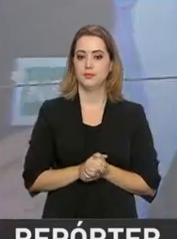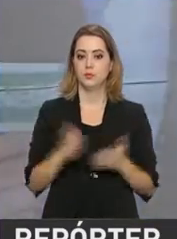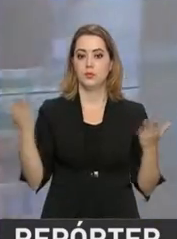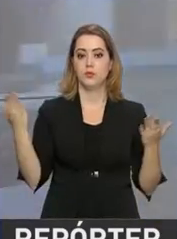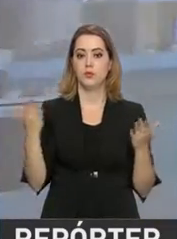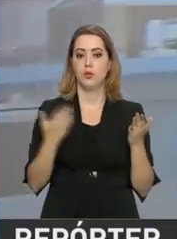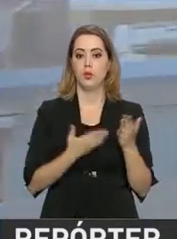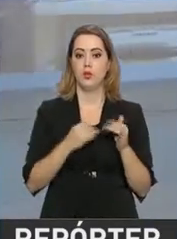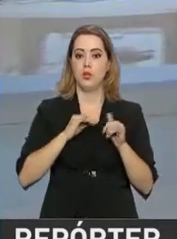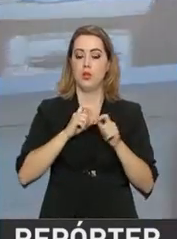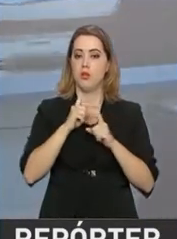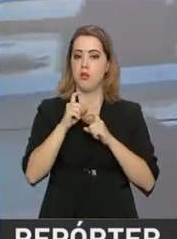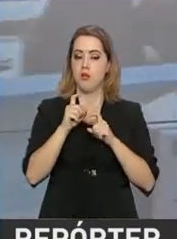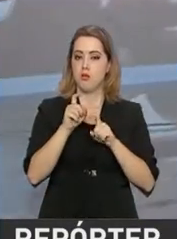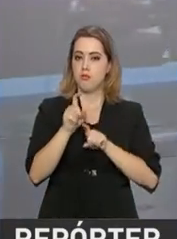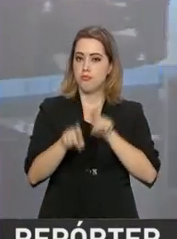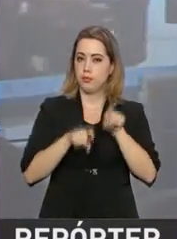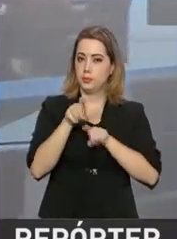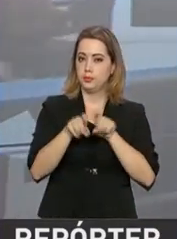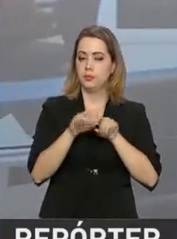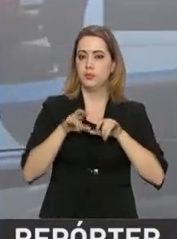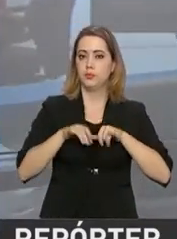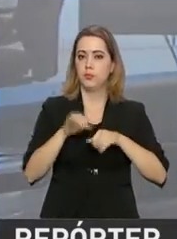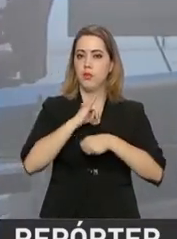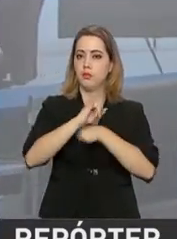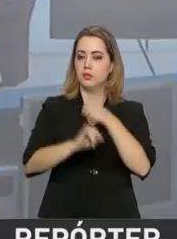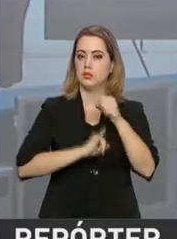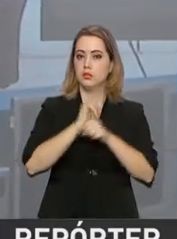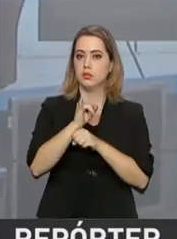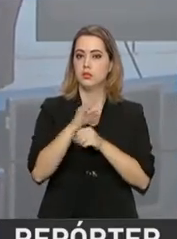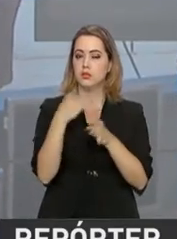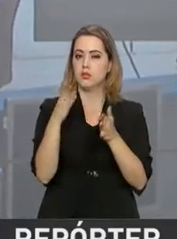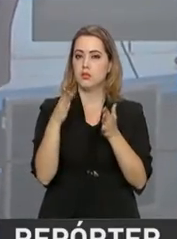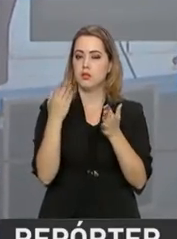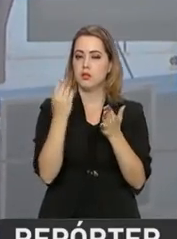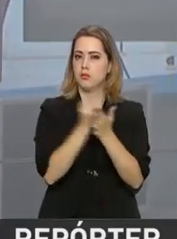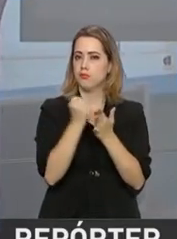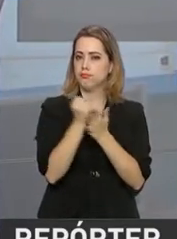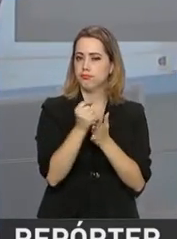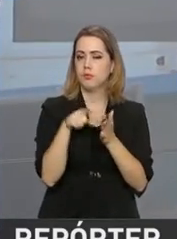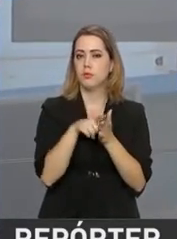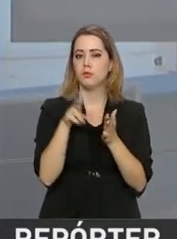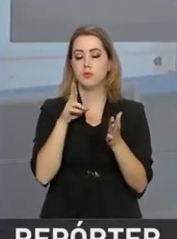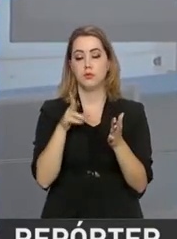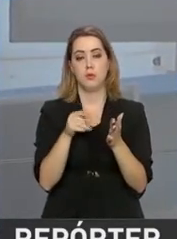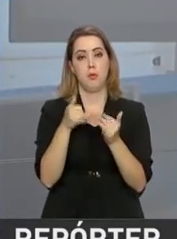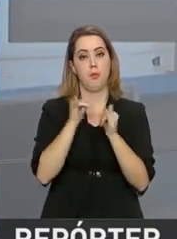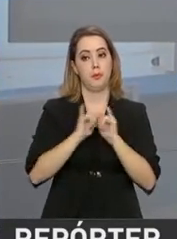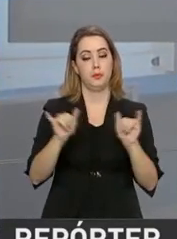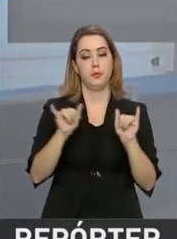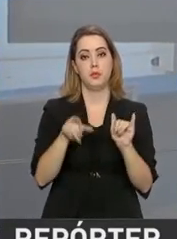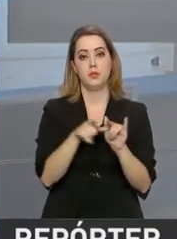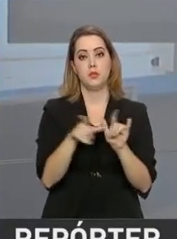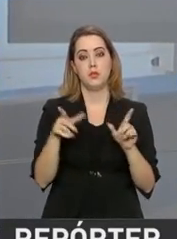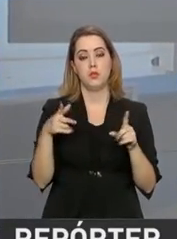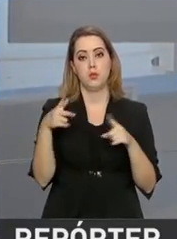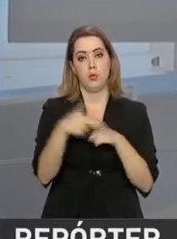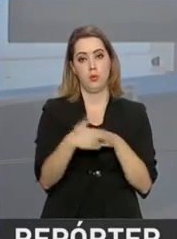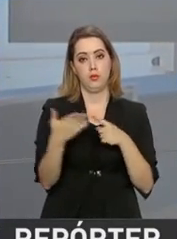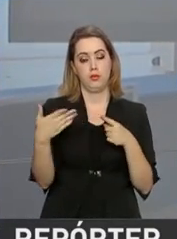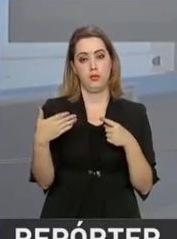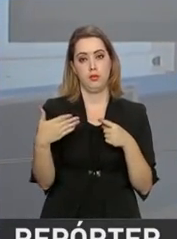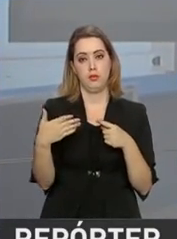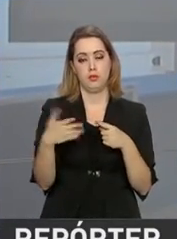agendamento eletrônico para emitir a carteira de trabalho está suspenso até o dia 30 de outubro o ministério do trabalho criou um grupo para